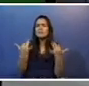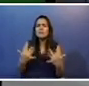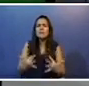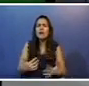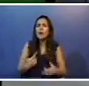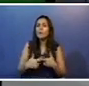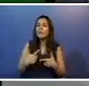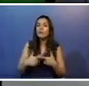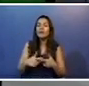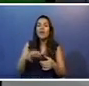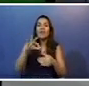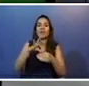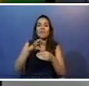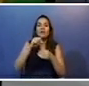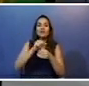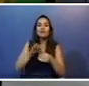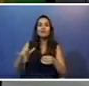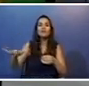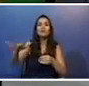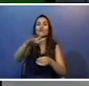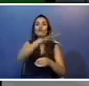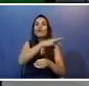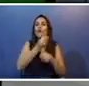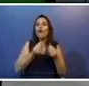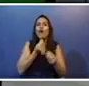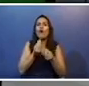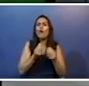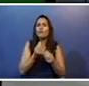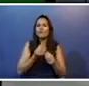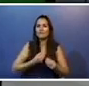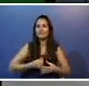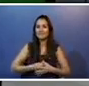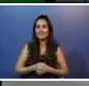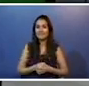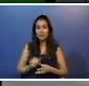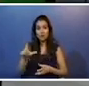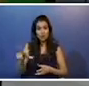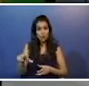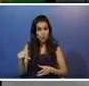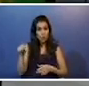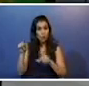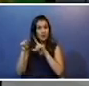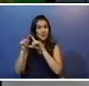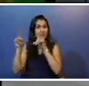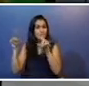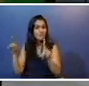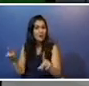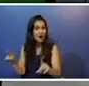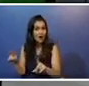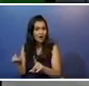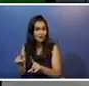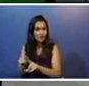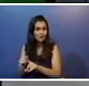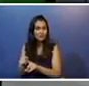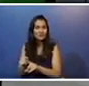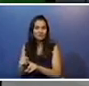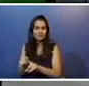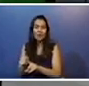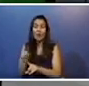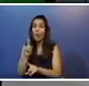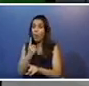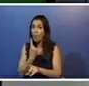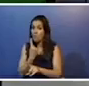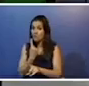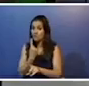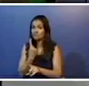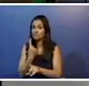elas ocorrem. Então, vocês vão escolher uma dessas imagens aqui, ó, que está falando sobre as diferentes maneiras